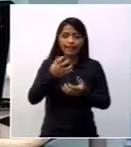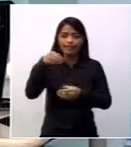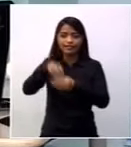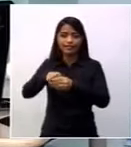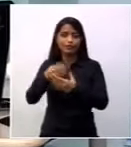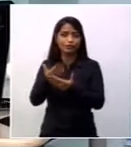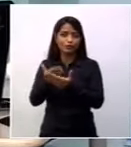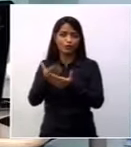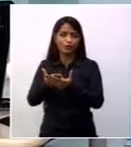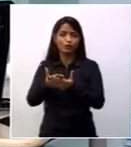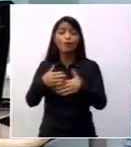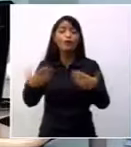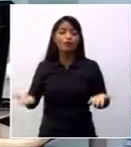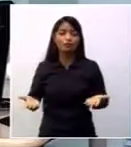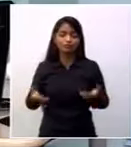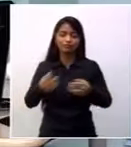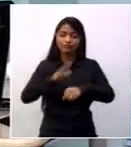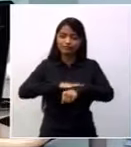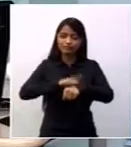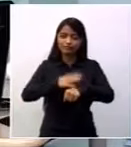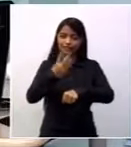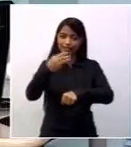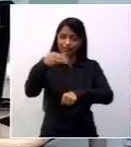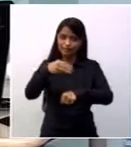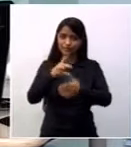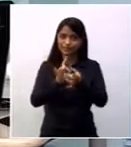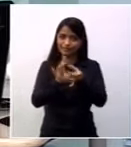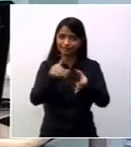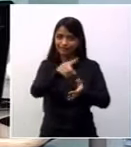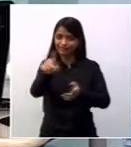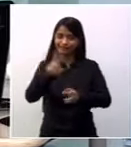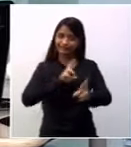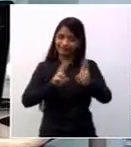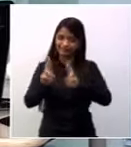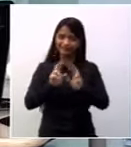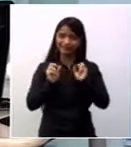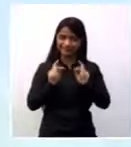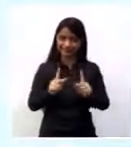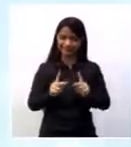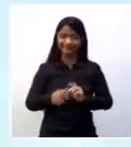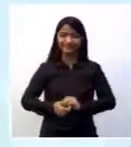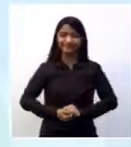escola? 3 minutinhos para vocês responderem essas perguntas para nós, tudo bem? Vamos lá.